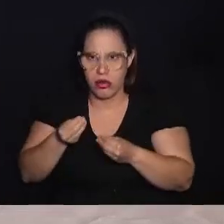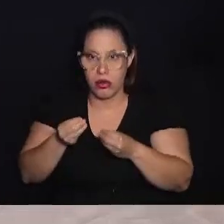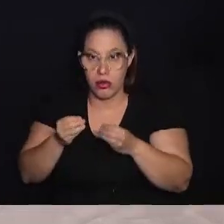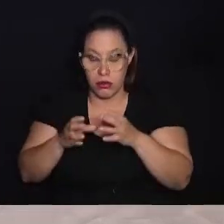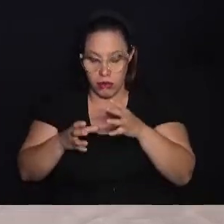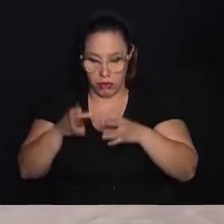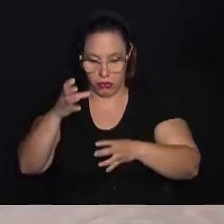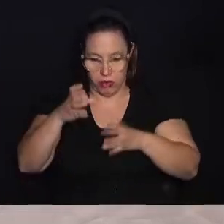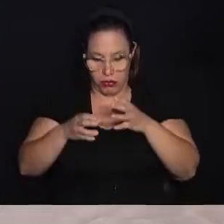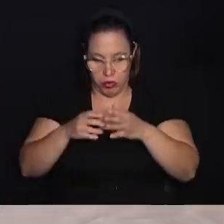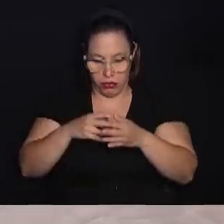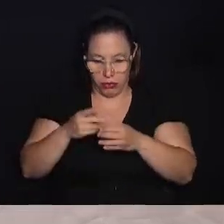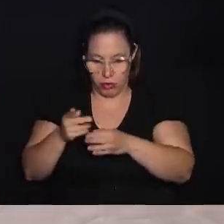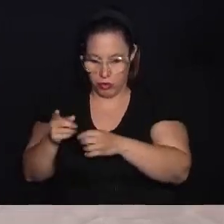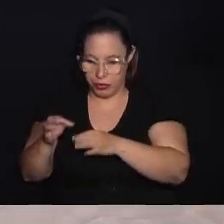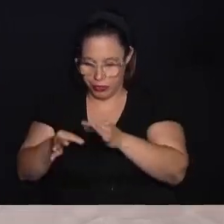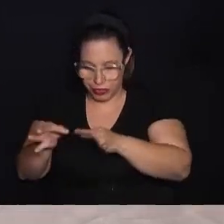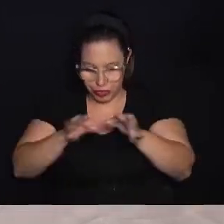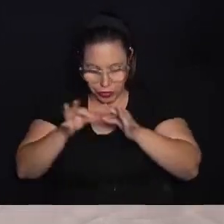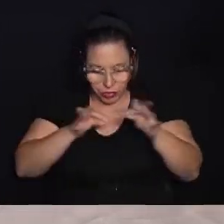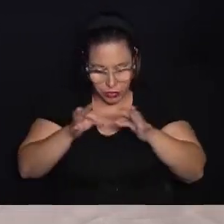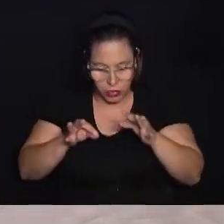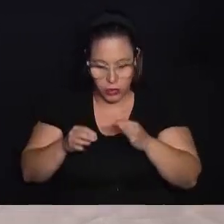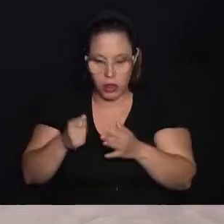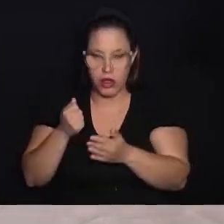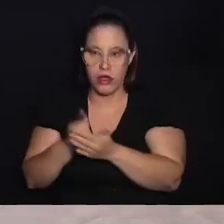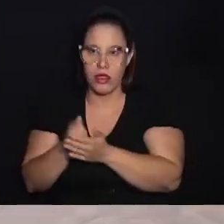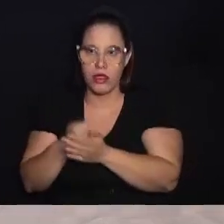uma né? programação daquilo que você vai comprar, a chance de